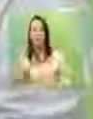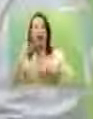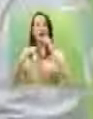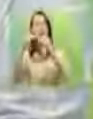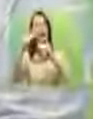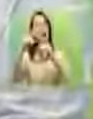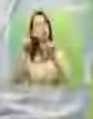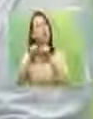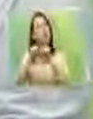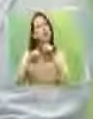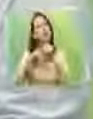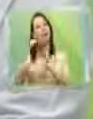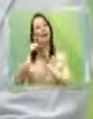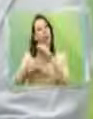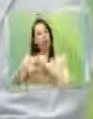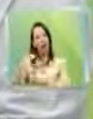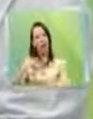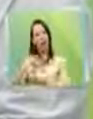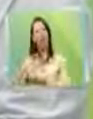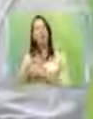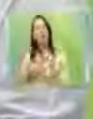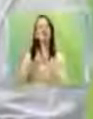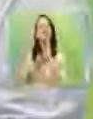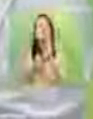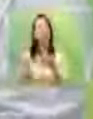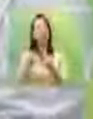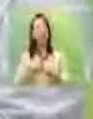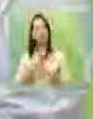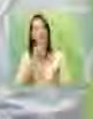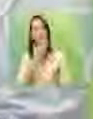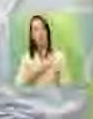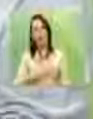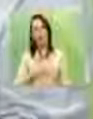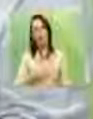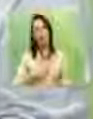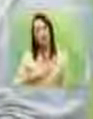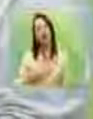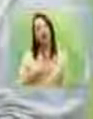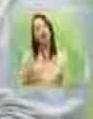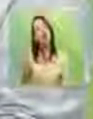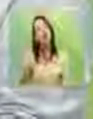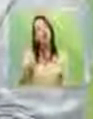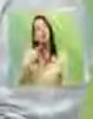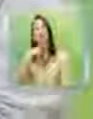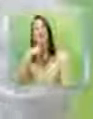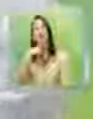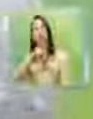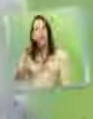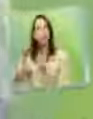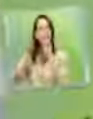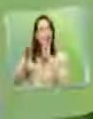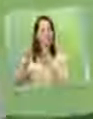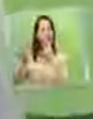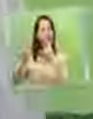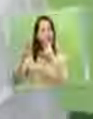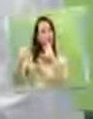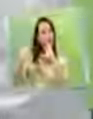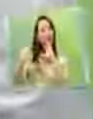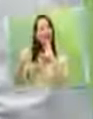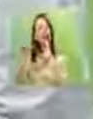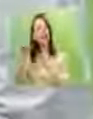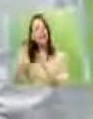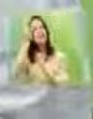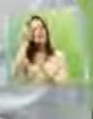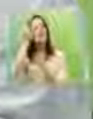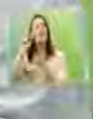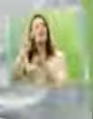recuos desse estado de bem-estar social. Agora, eu não sei se ele está querendo mais saber o que é exatamente o estado de bem-estar